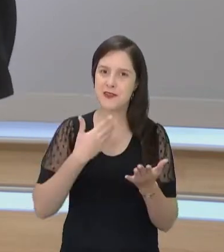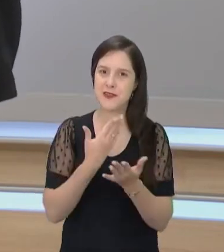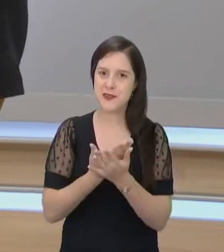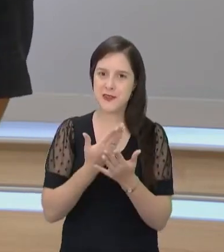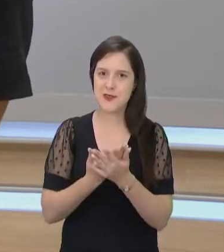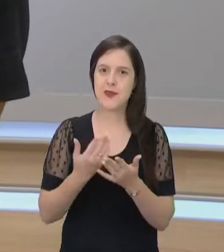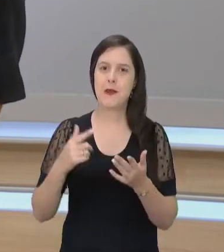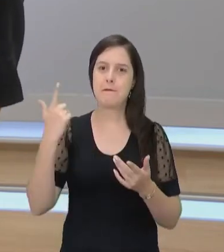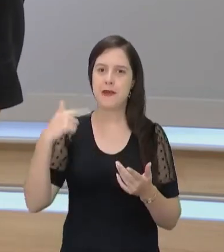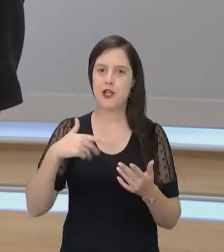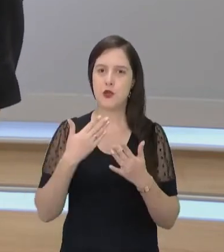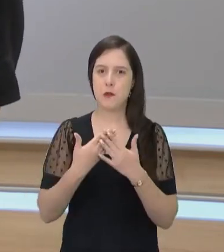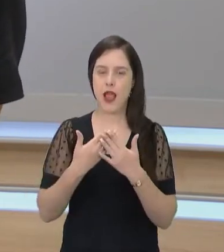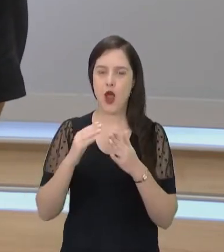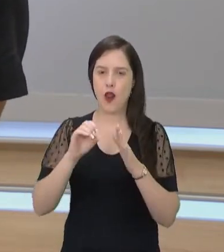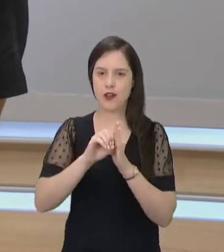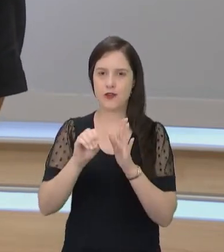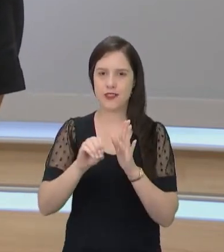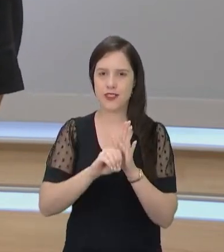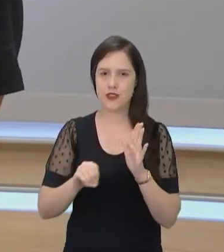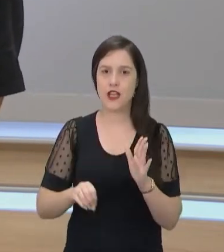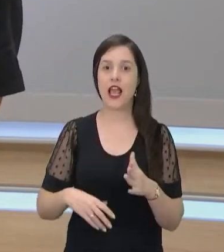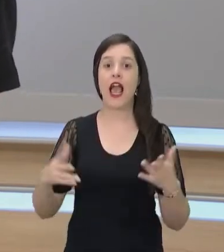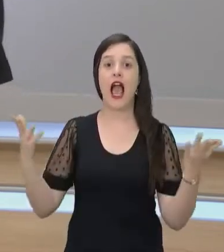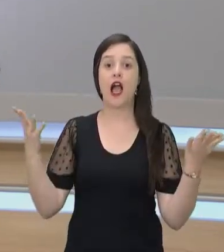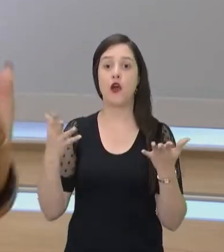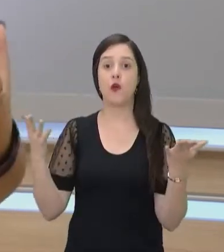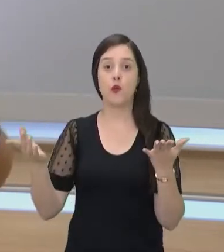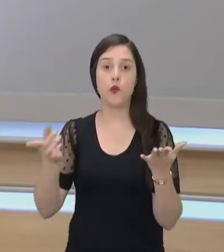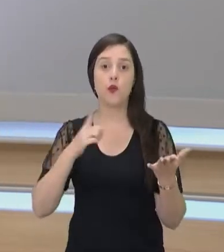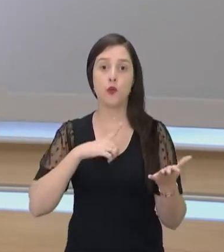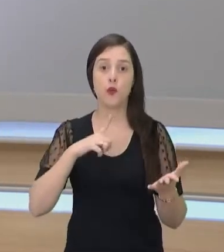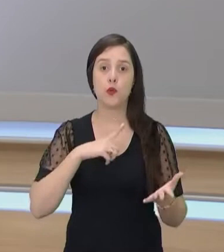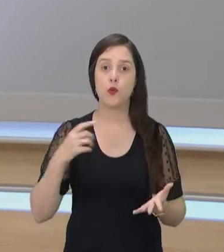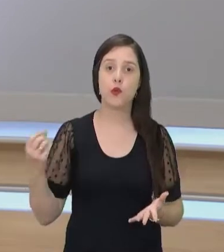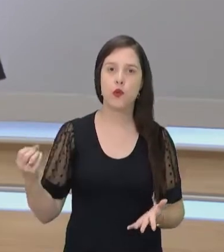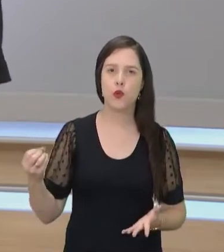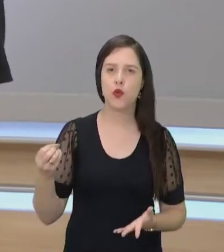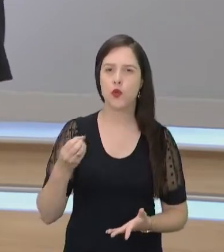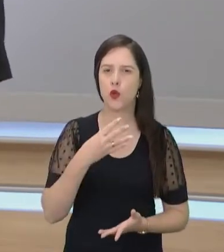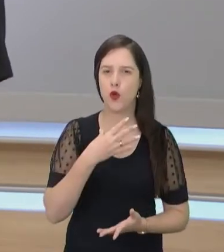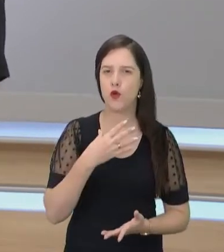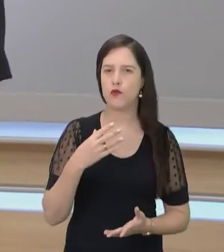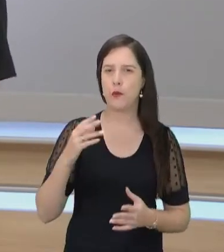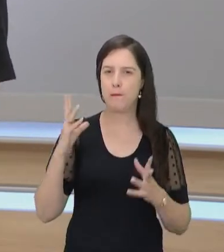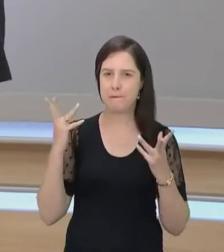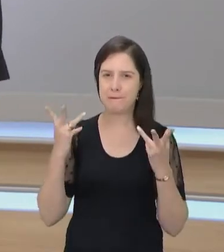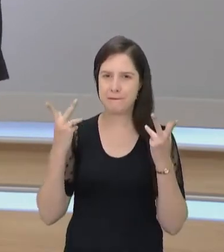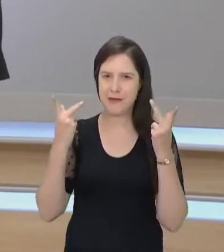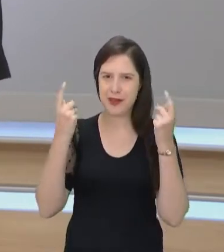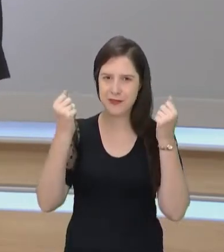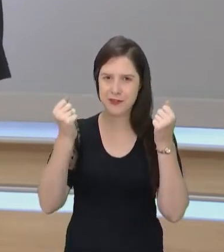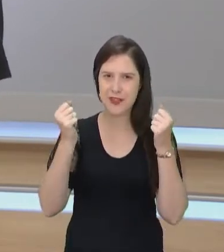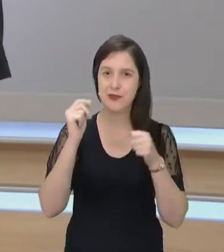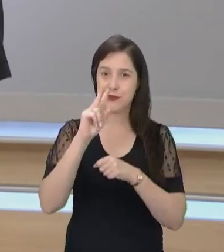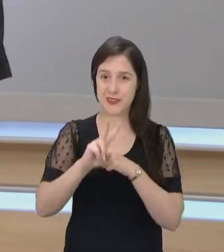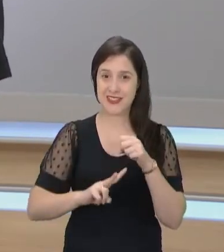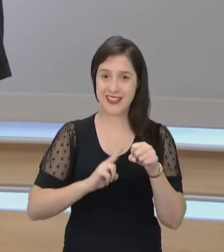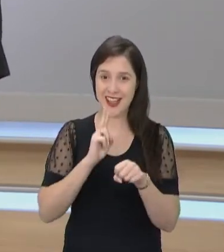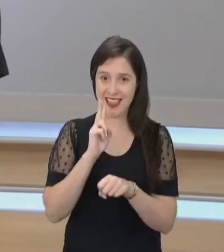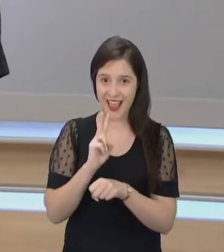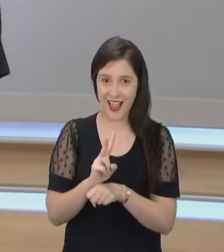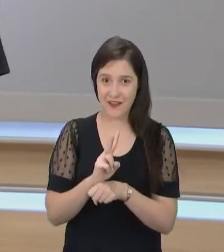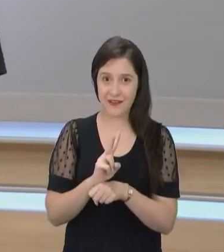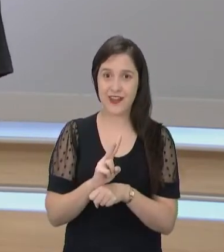mais uma aula do Centro de Mídias, né? Agora a gente aí no nosso componente curricular maravilhoso, Hábitos Sustentáveis. Agora a gente está